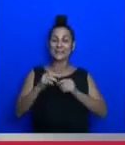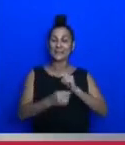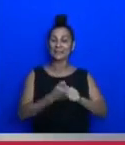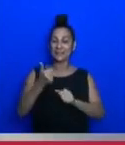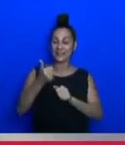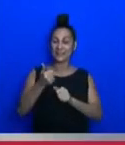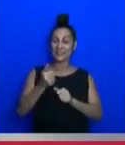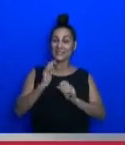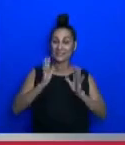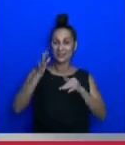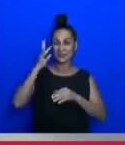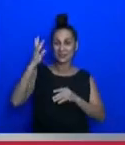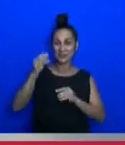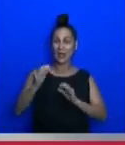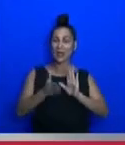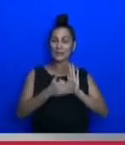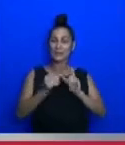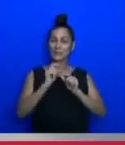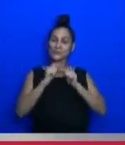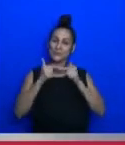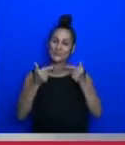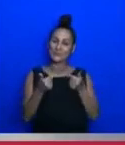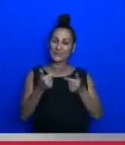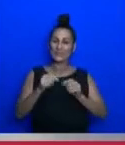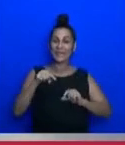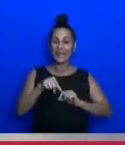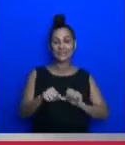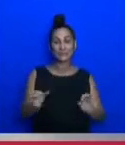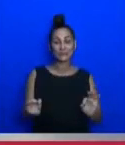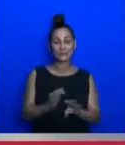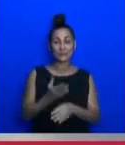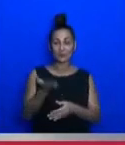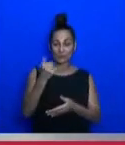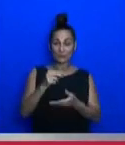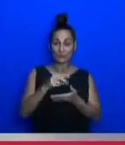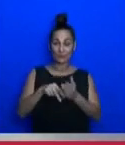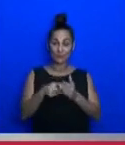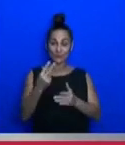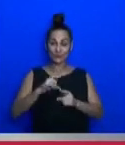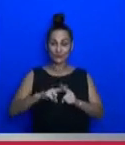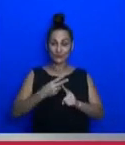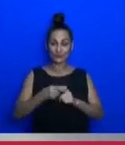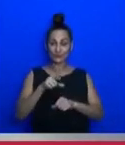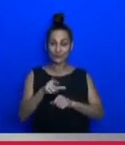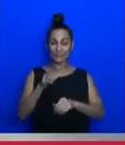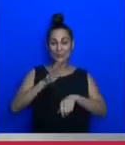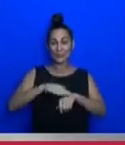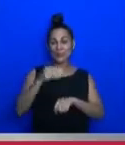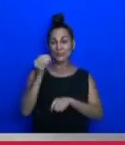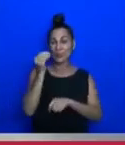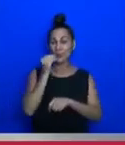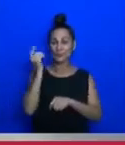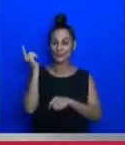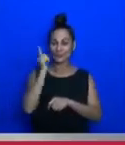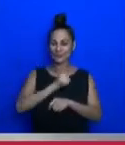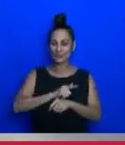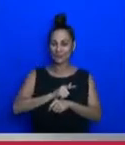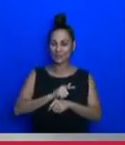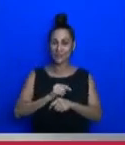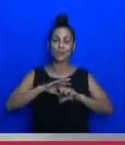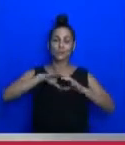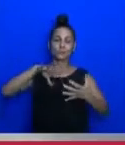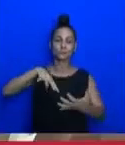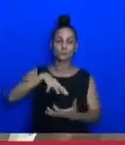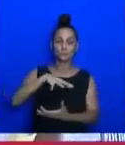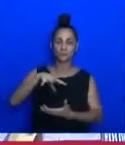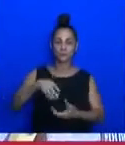Aposte e boa sorte. Tudo pronto? Vamos então ao segundo sorteio da dupla Sena. Você tem mais uma chance de ganhar. Globo